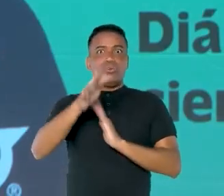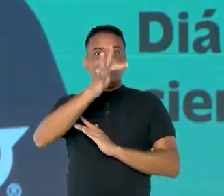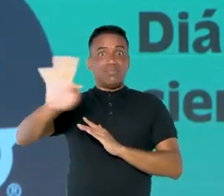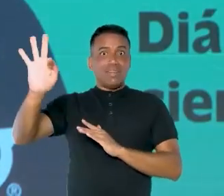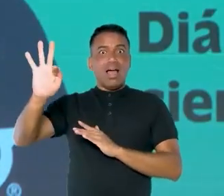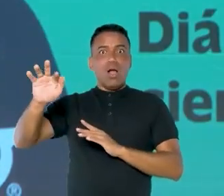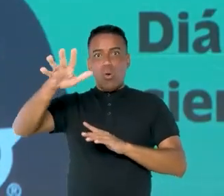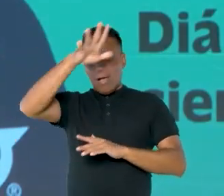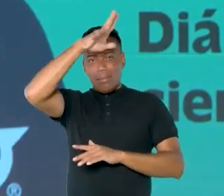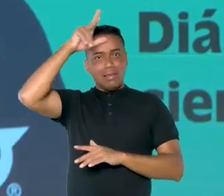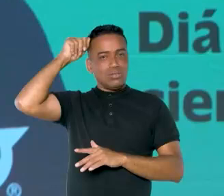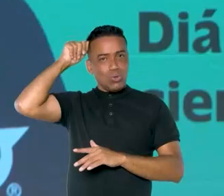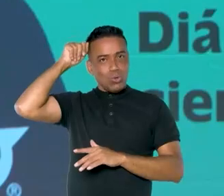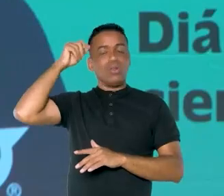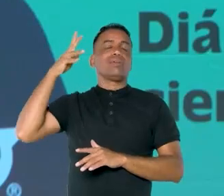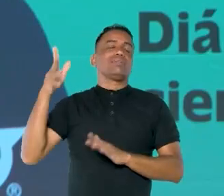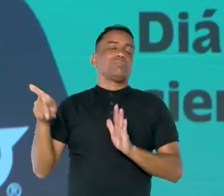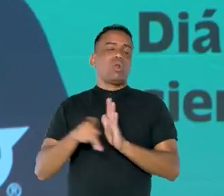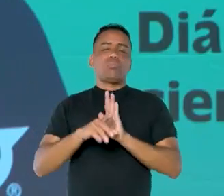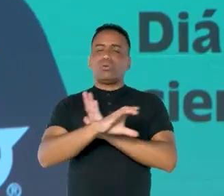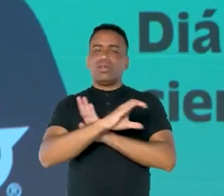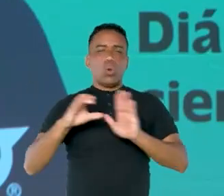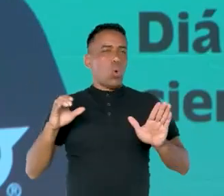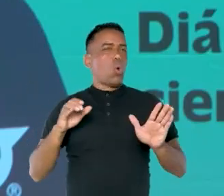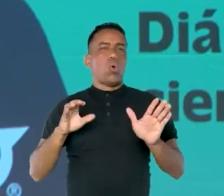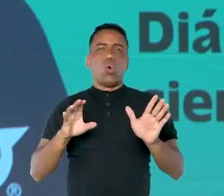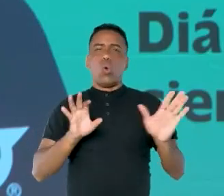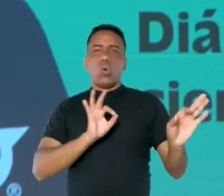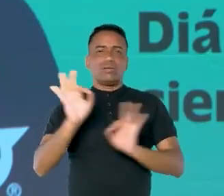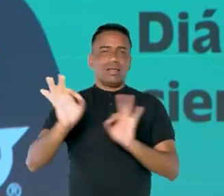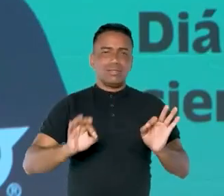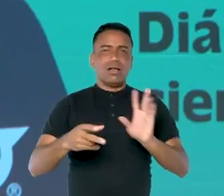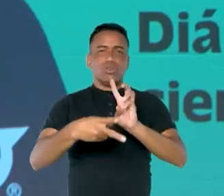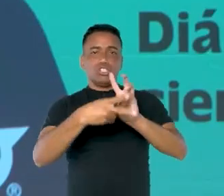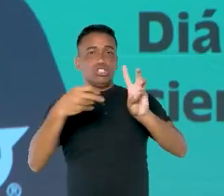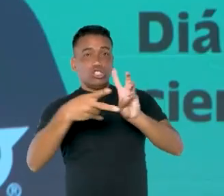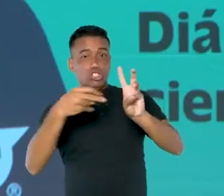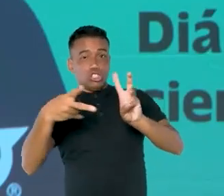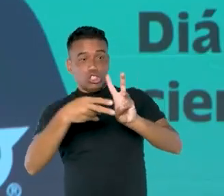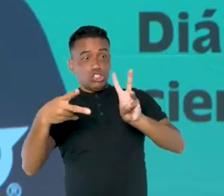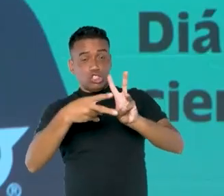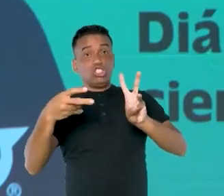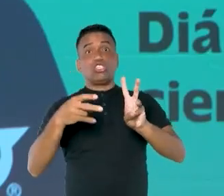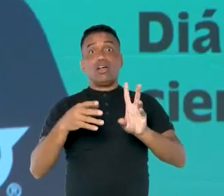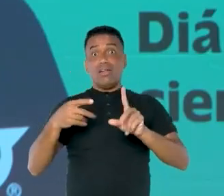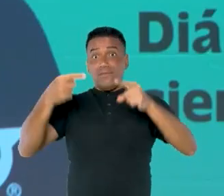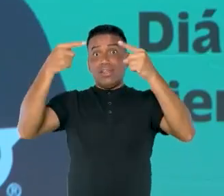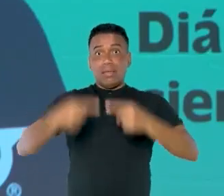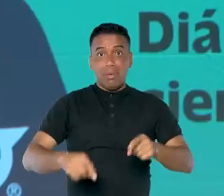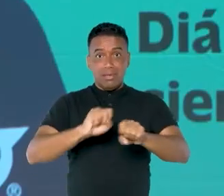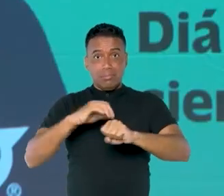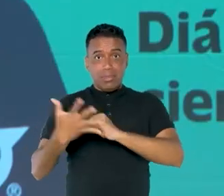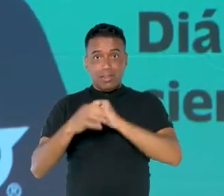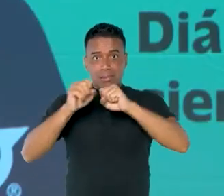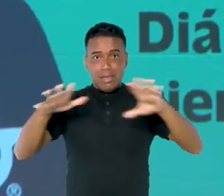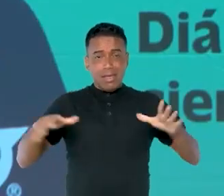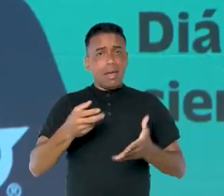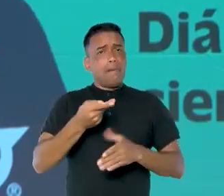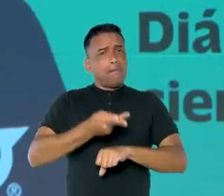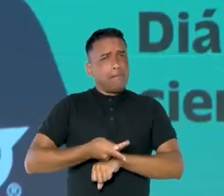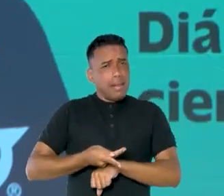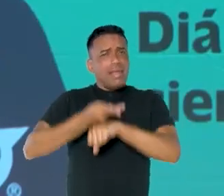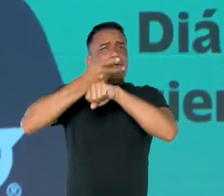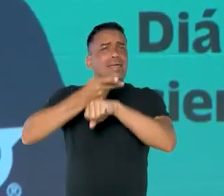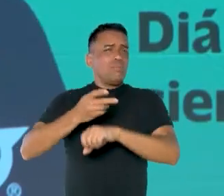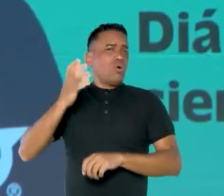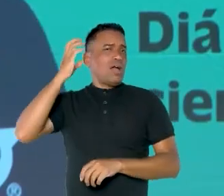Amazonas. Ela já coordenou organizações indígenas, atuou no enfrentamento à pandemia e ganhou prêmio no podcast jornalístico pela